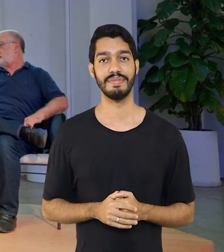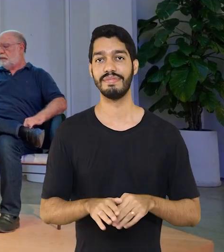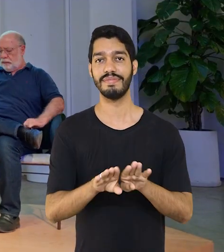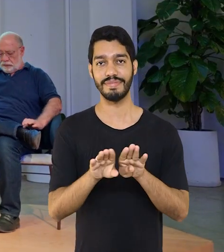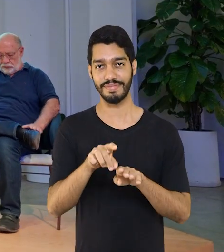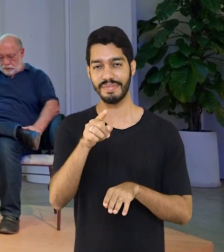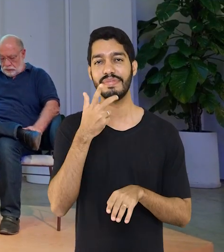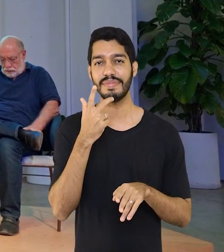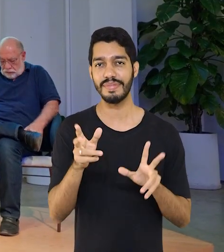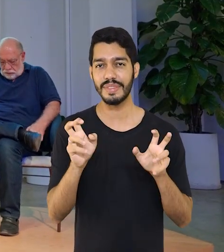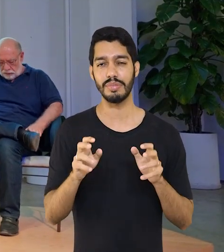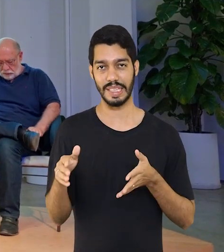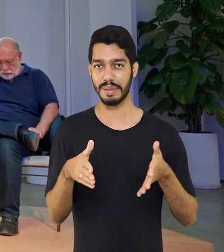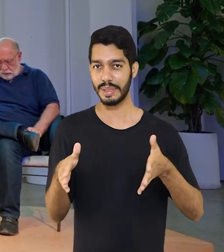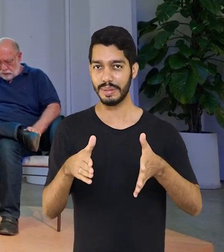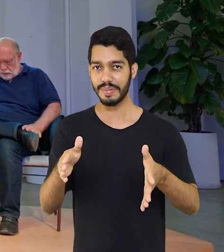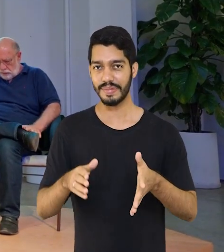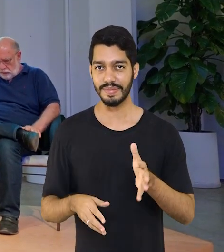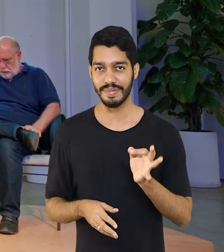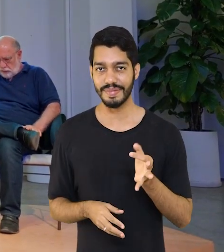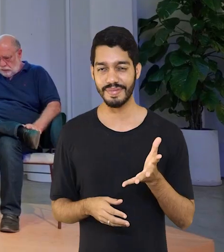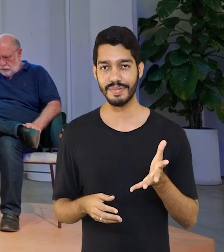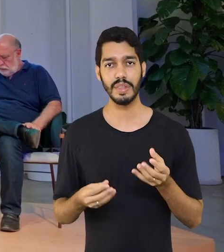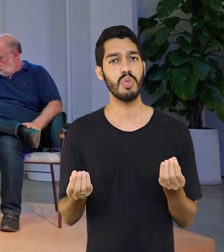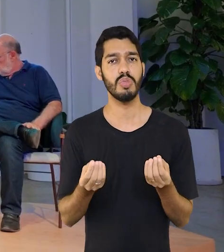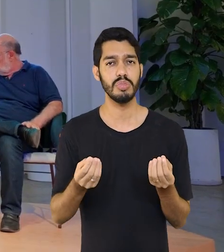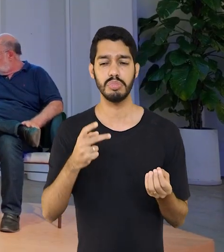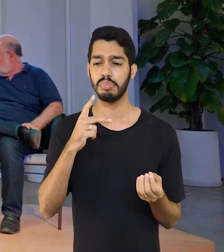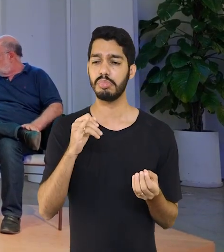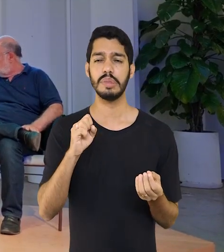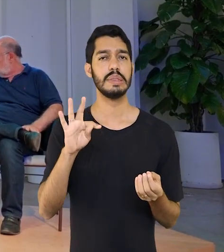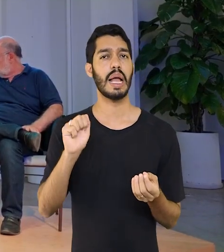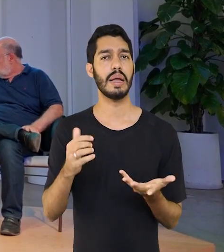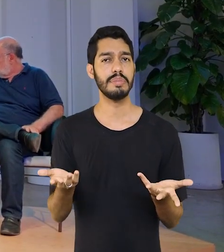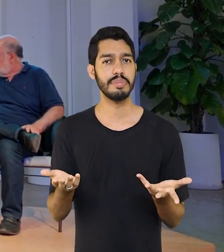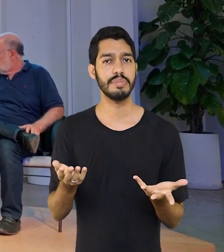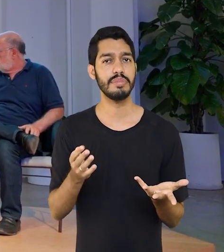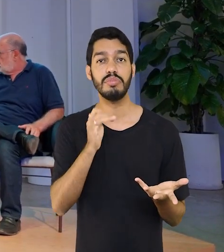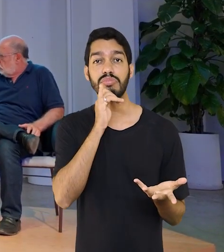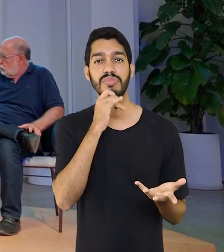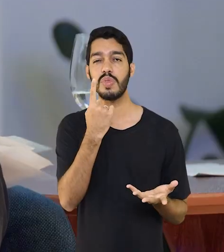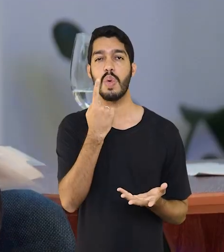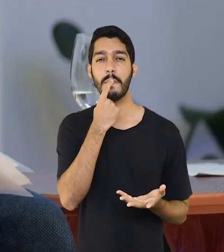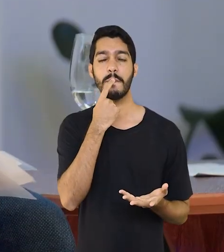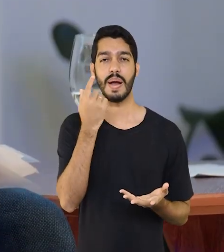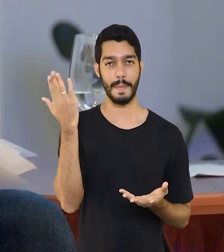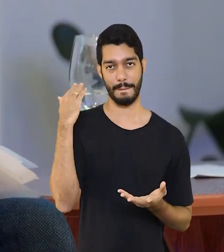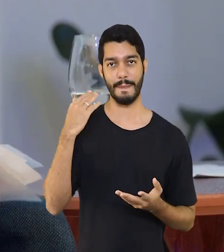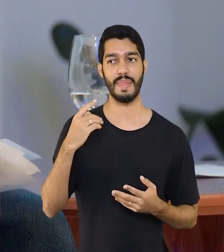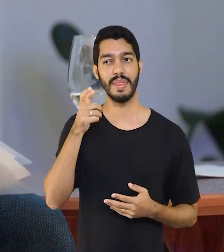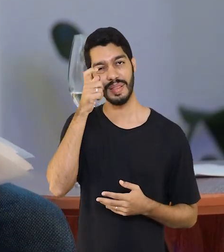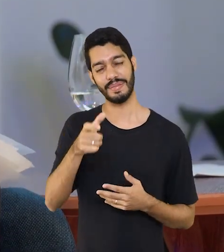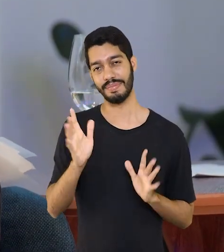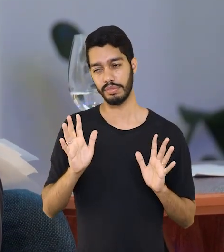Em relação ao que você falou do caminho, né, de como atuar na pista, tem um exemplo recente